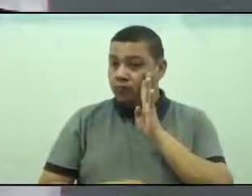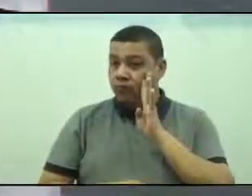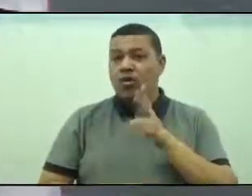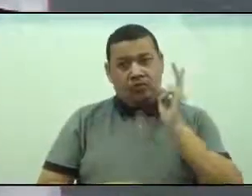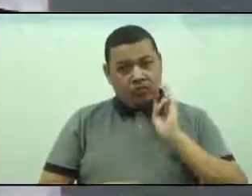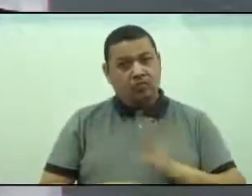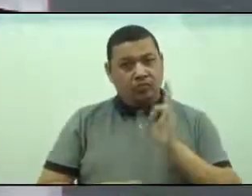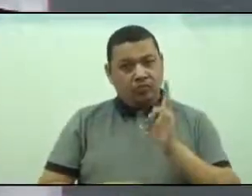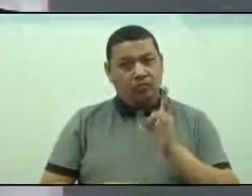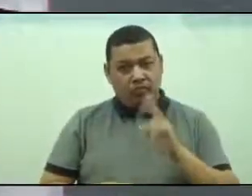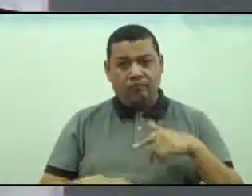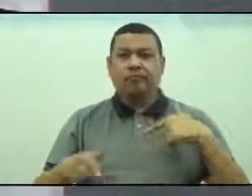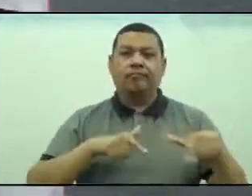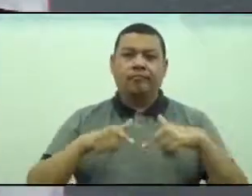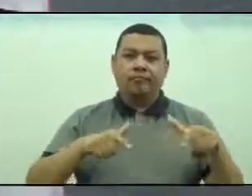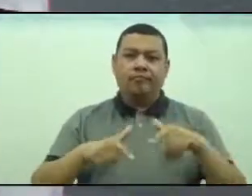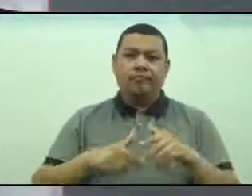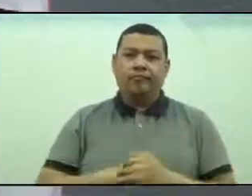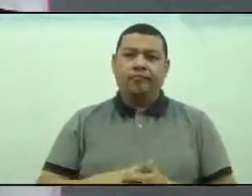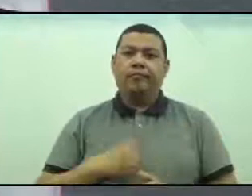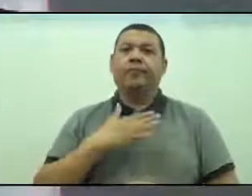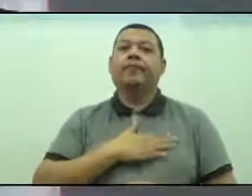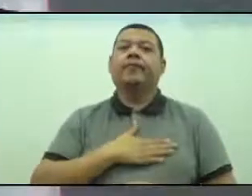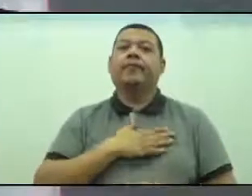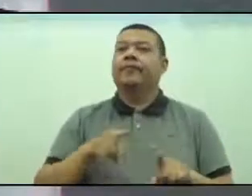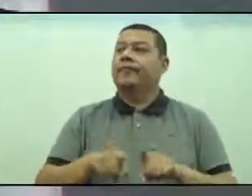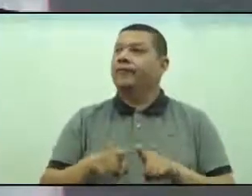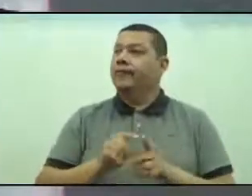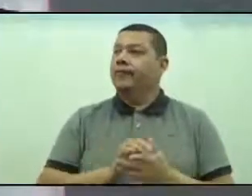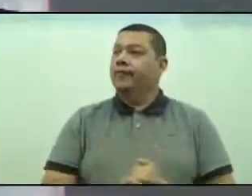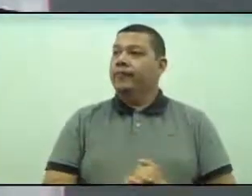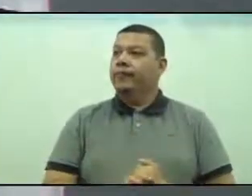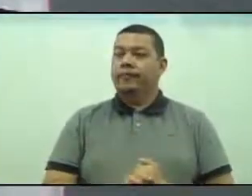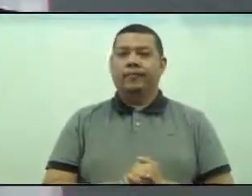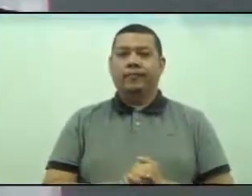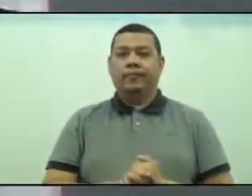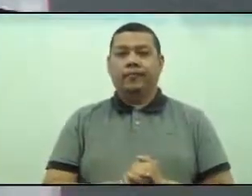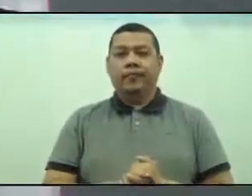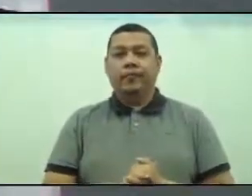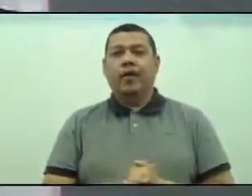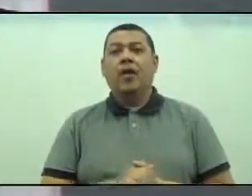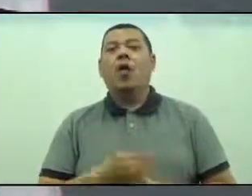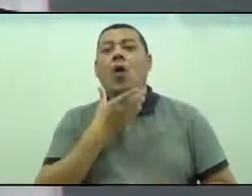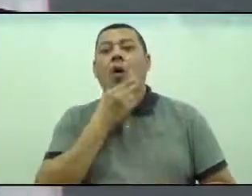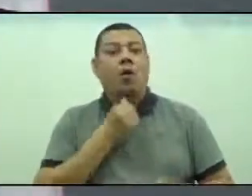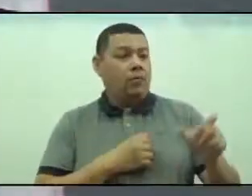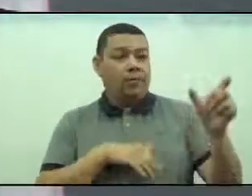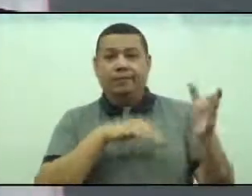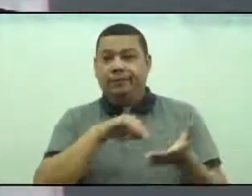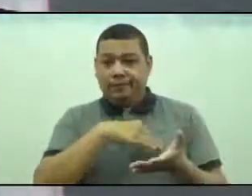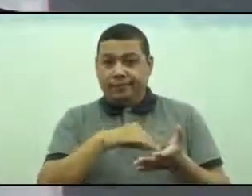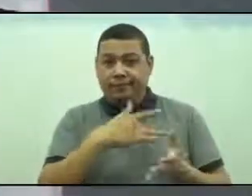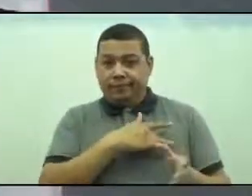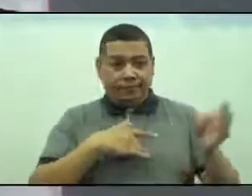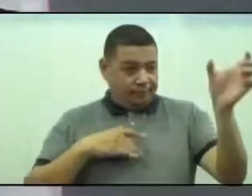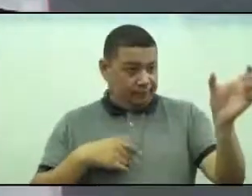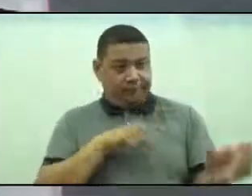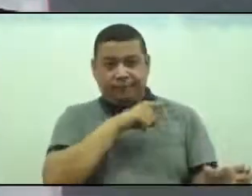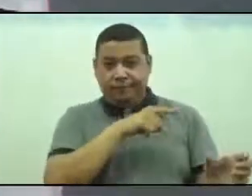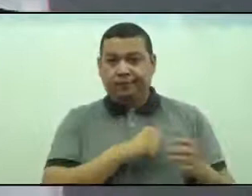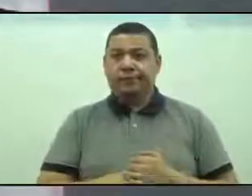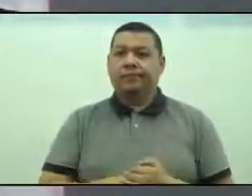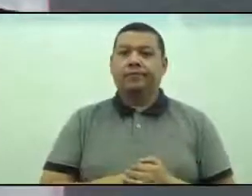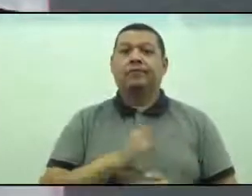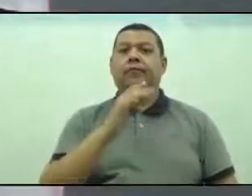fazendo. Gostaria de me dirigir ao secretário de Saúde, Thiago Tesari,